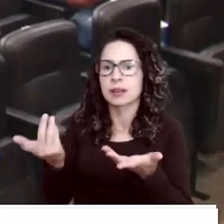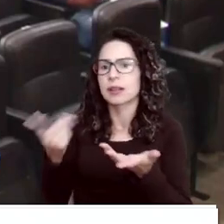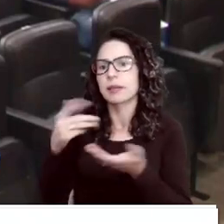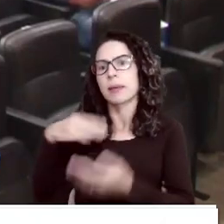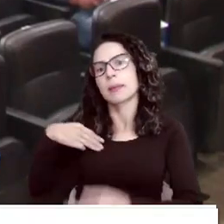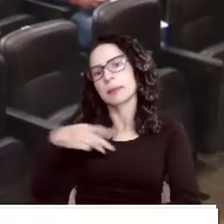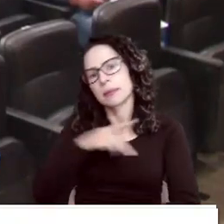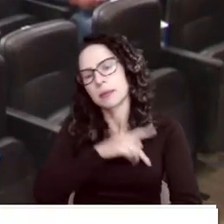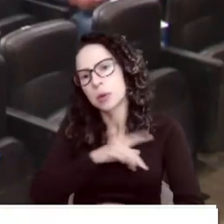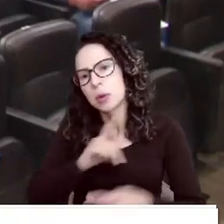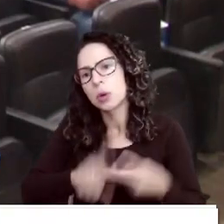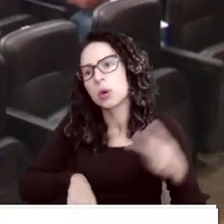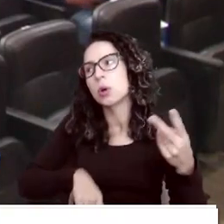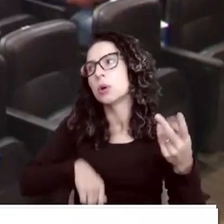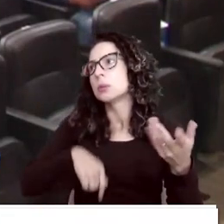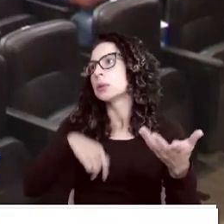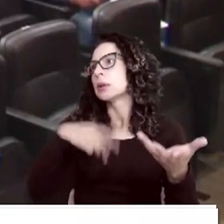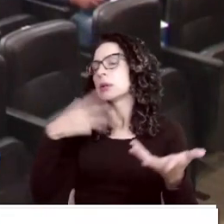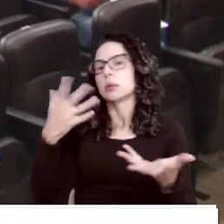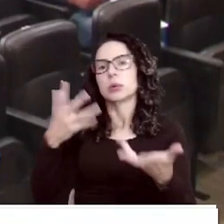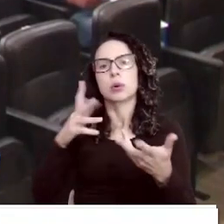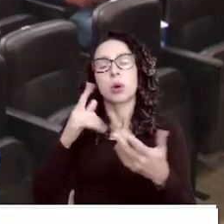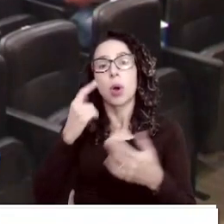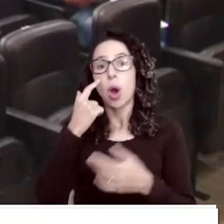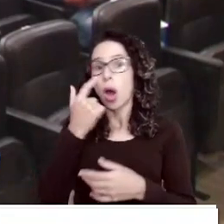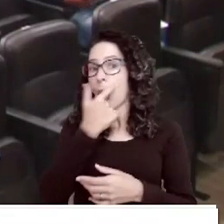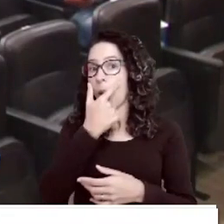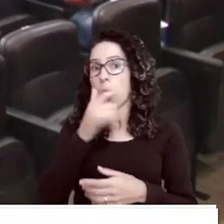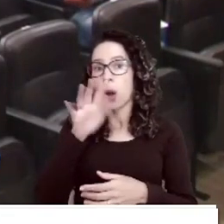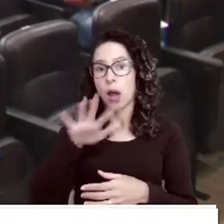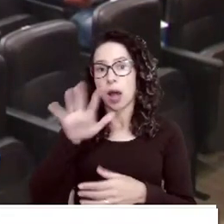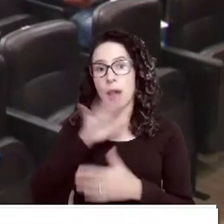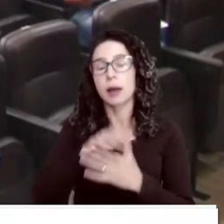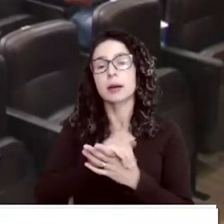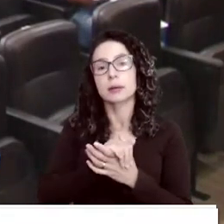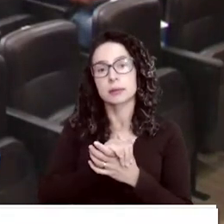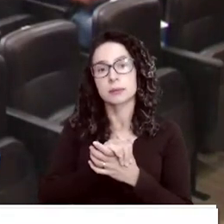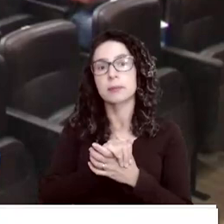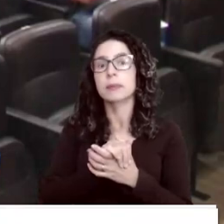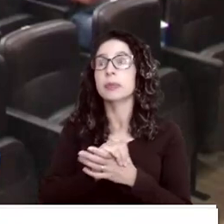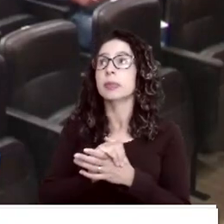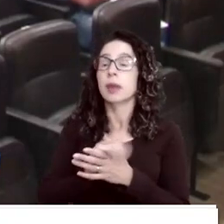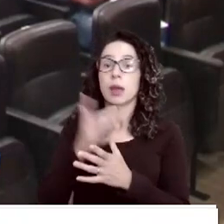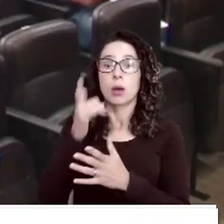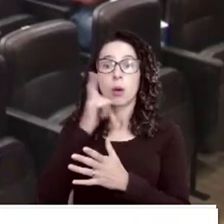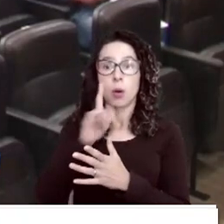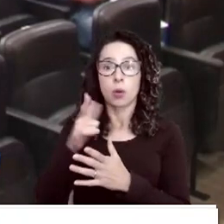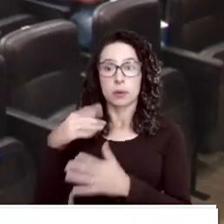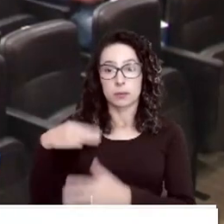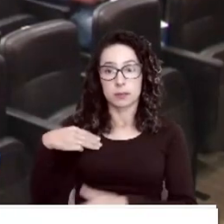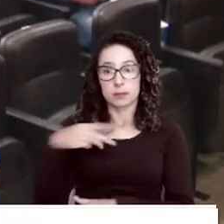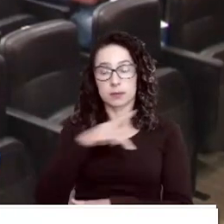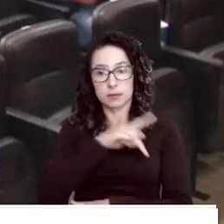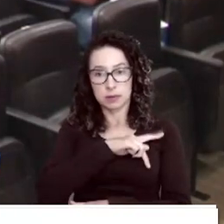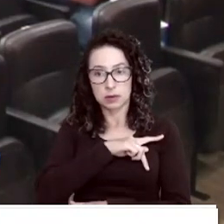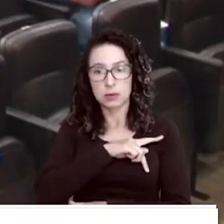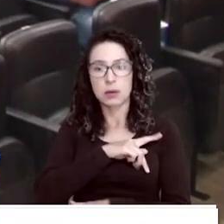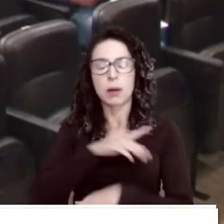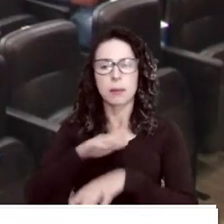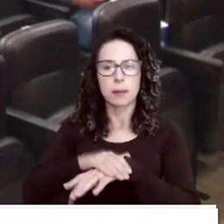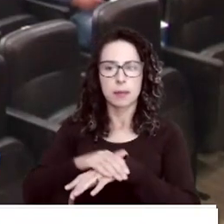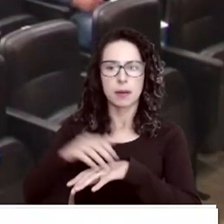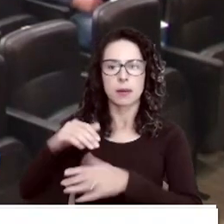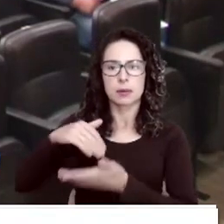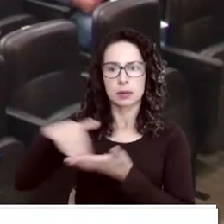Público, na questão da oftalmologia, graças à intervenção do Ministério Público, da própria Secretaria